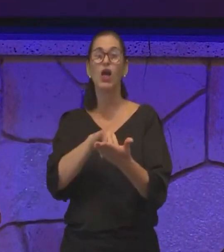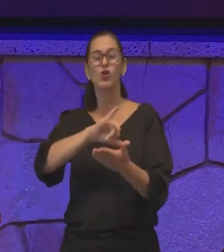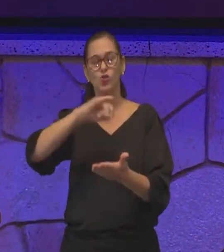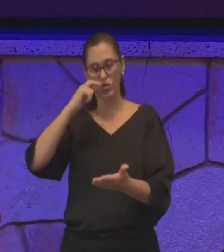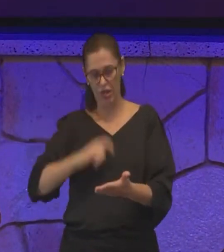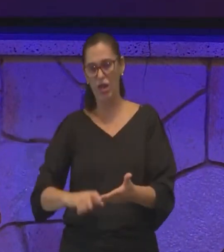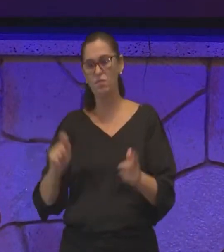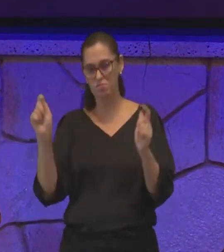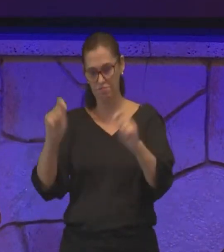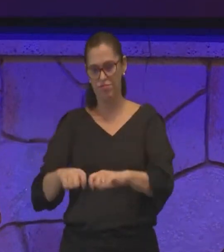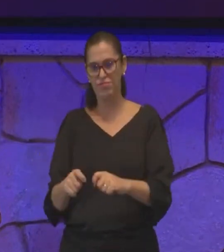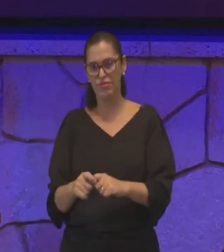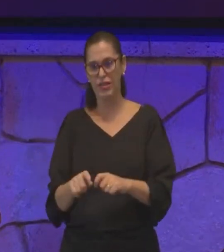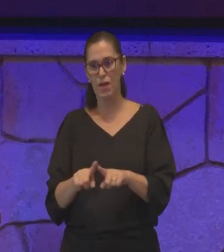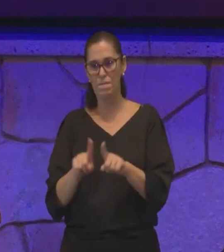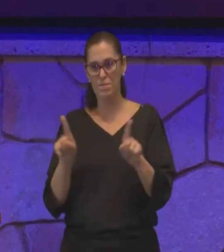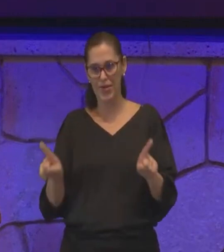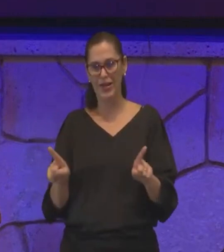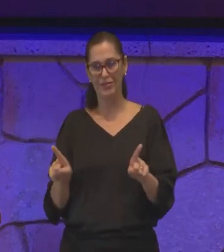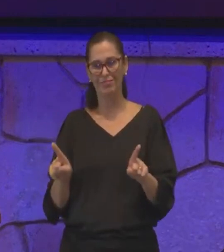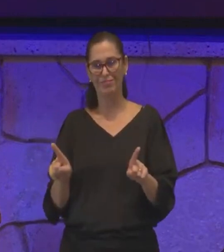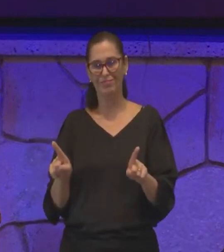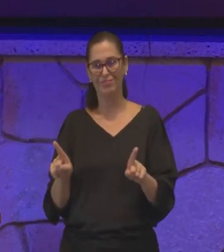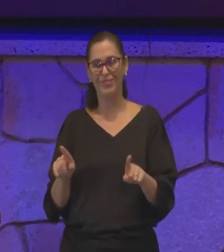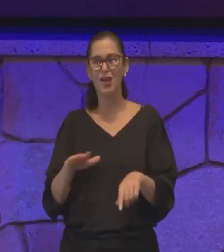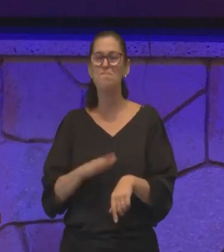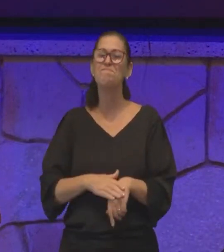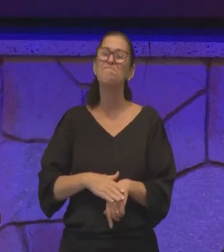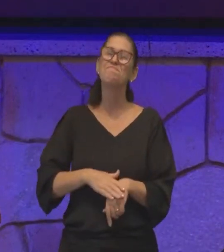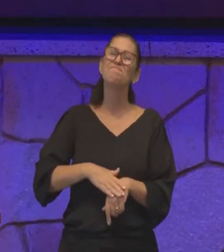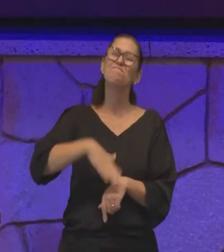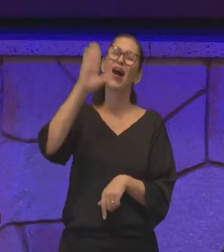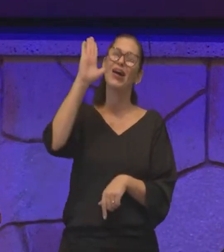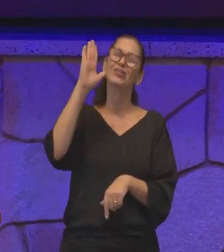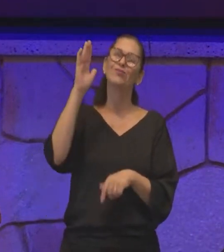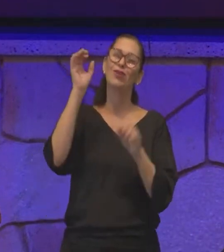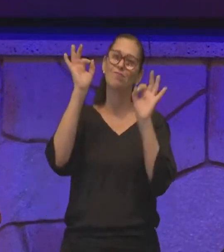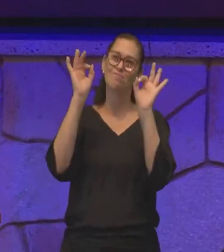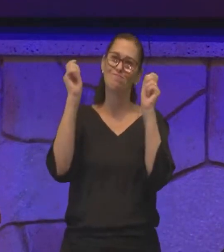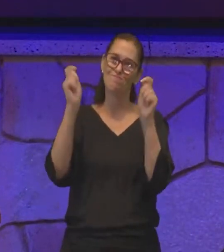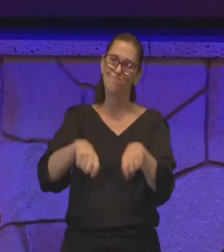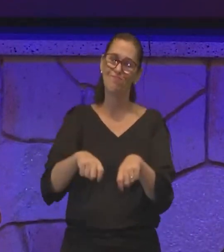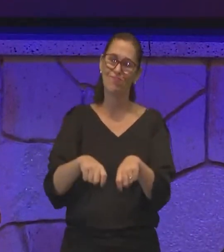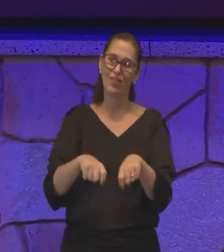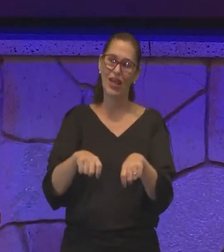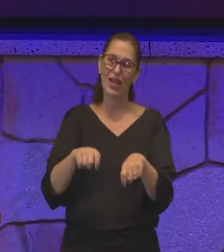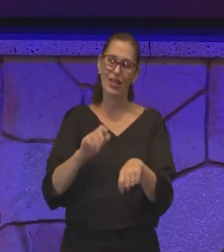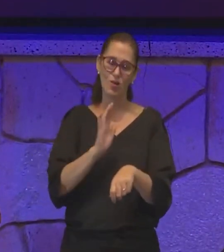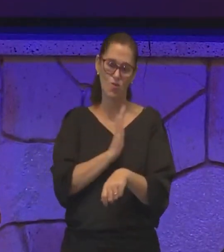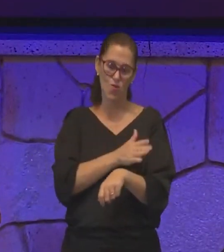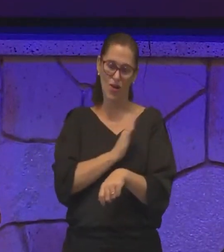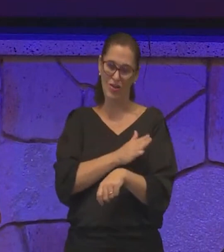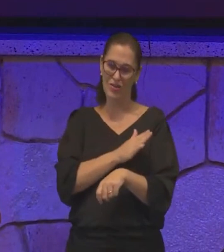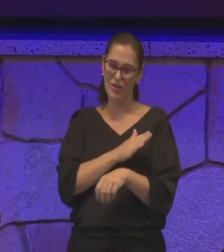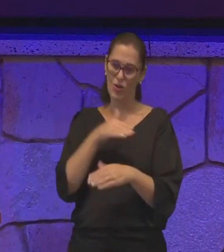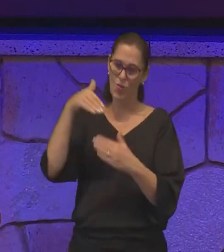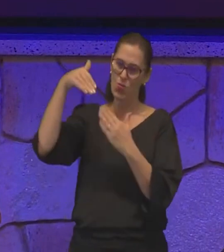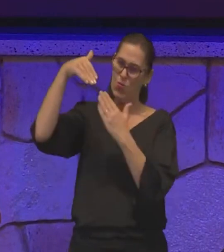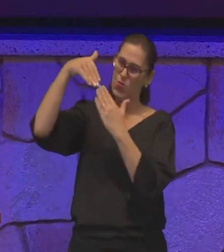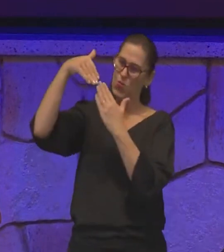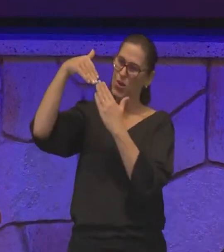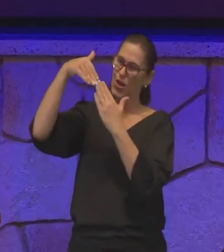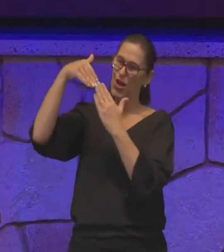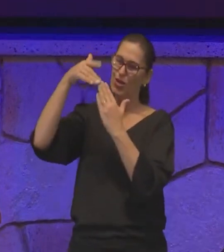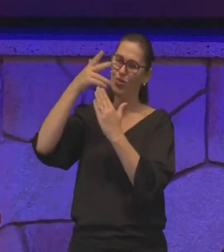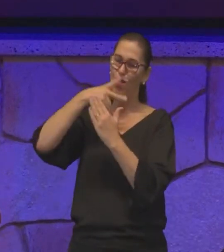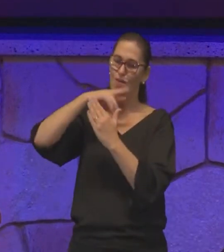competência, mas, mais ainda do que competência, José tinha um coração ligado ao